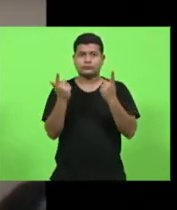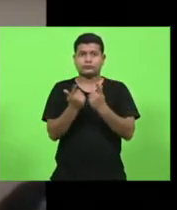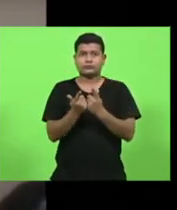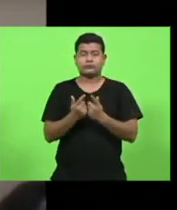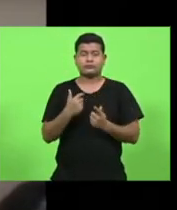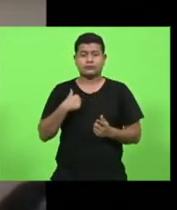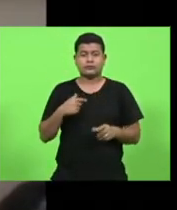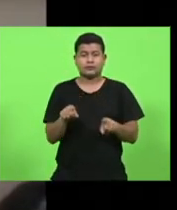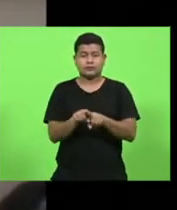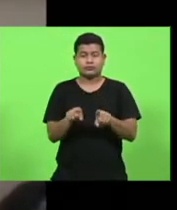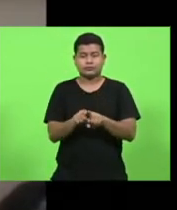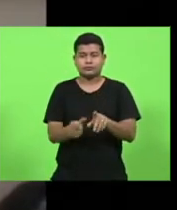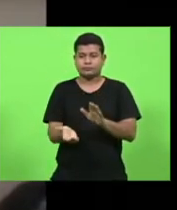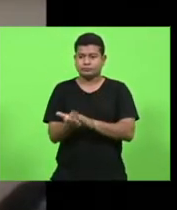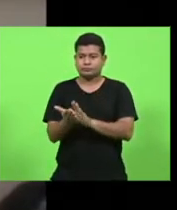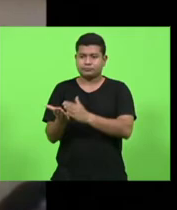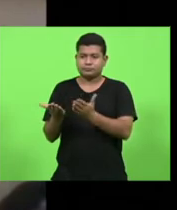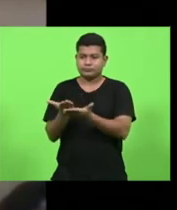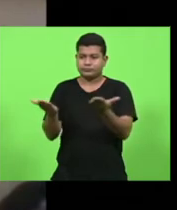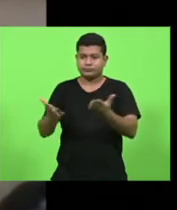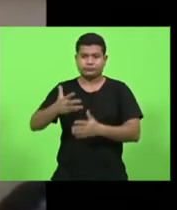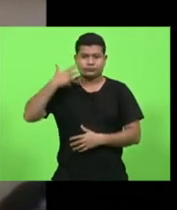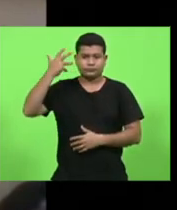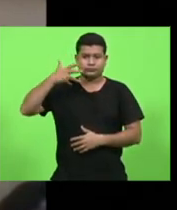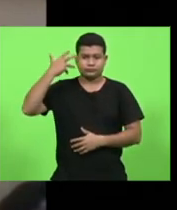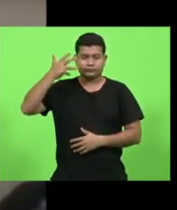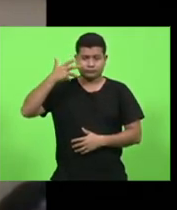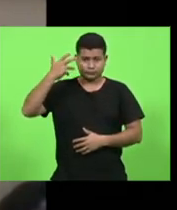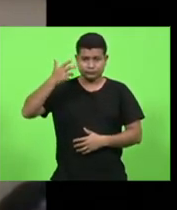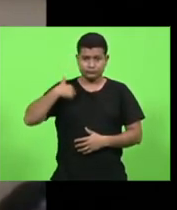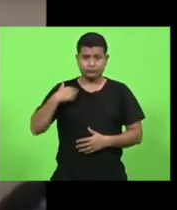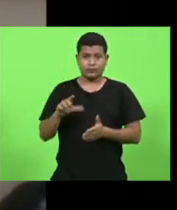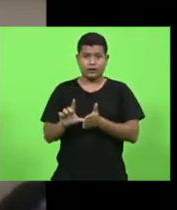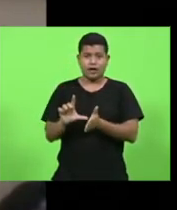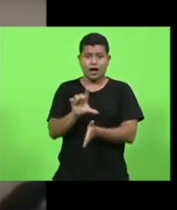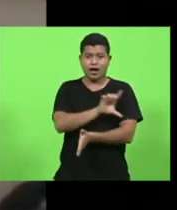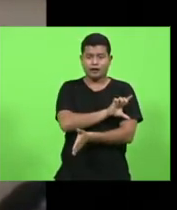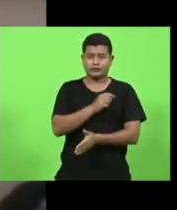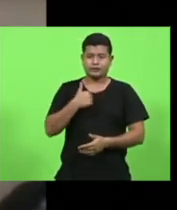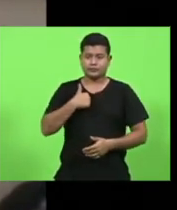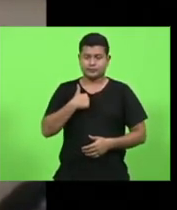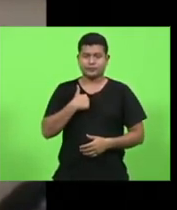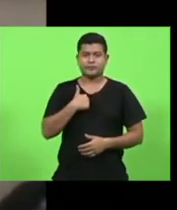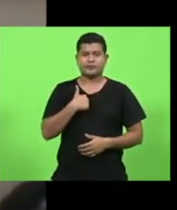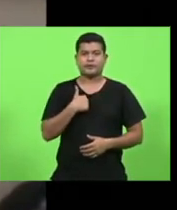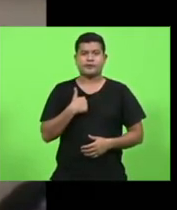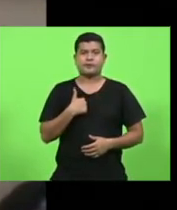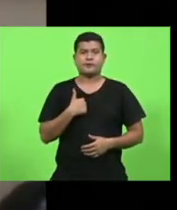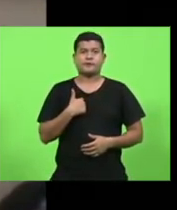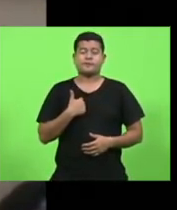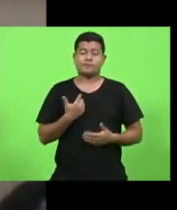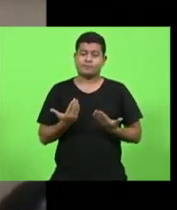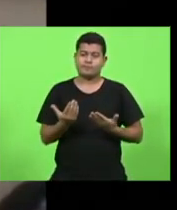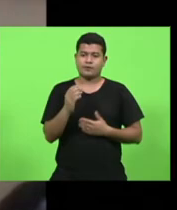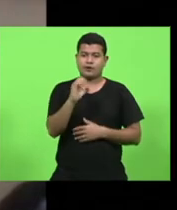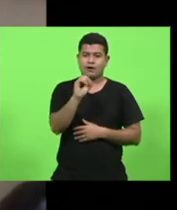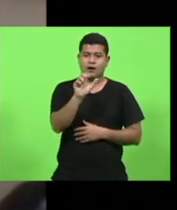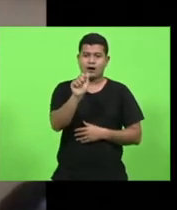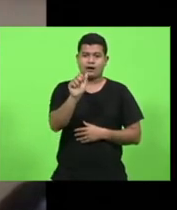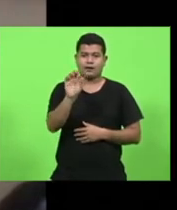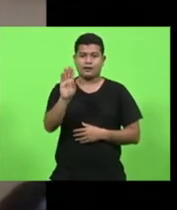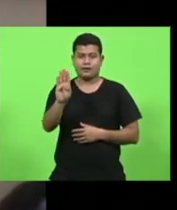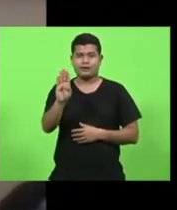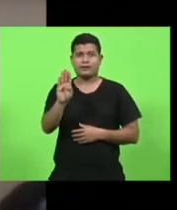Parabenizo os demais colegas pelas falas que me precederam, né? E a OAB, nesse sentido,